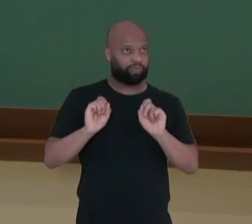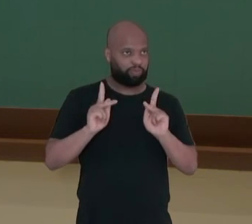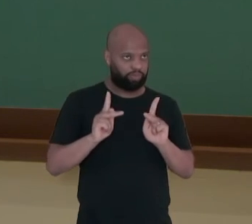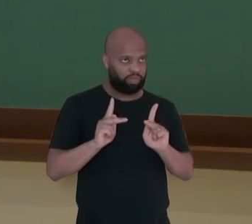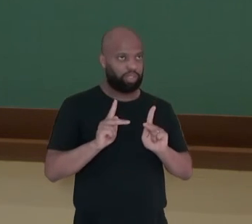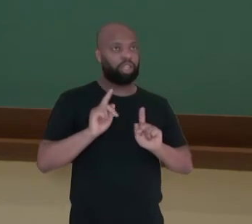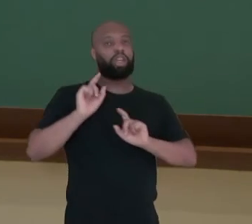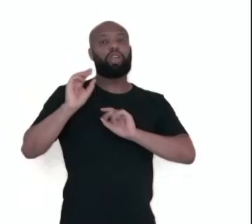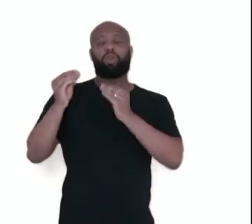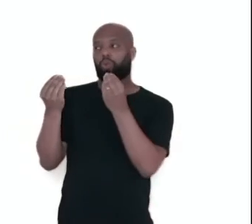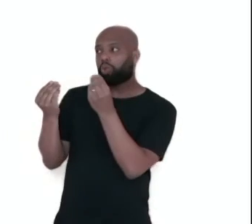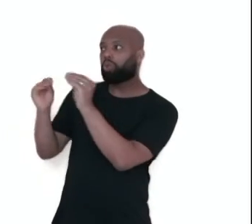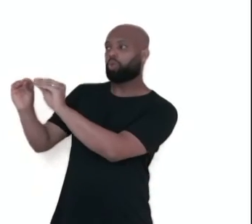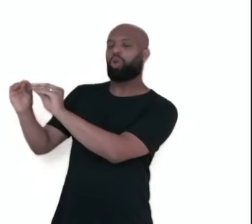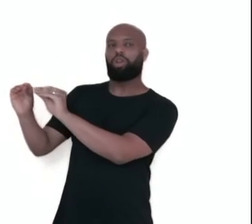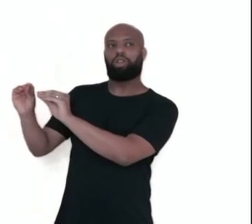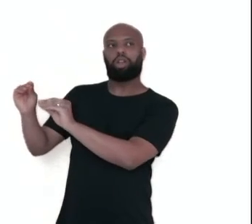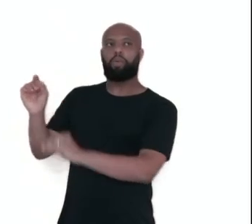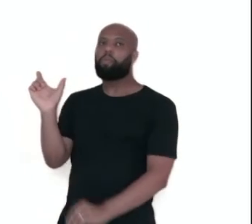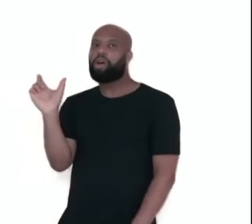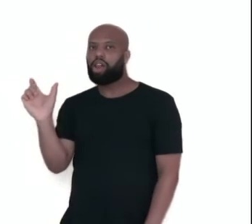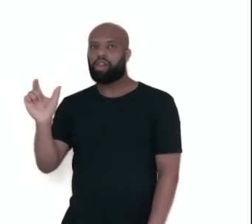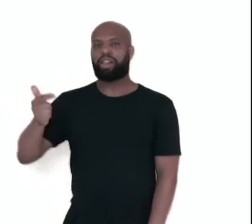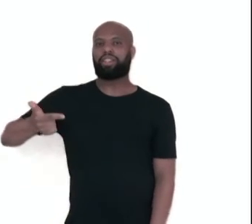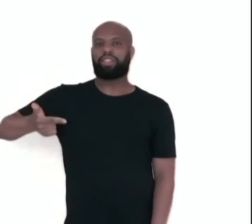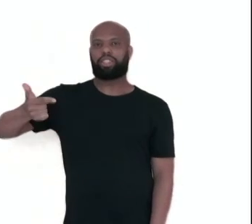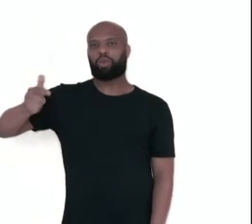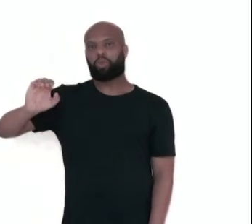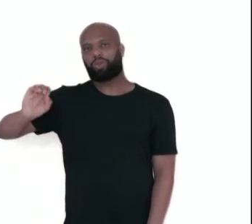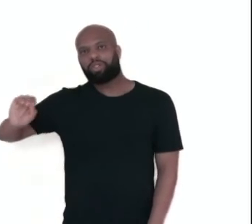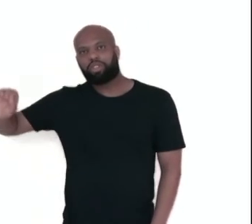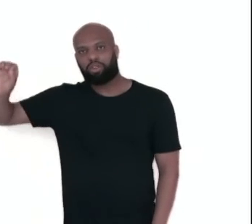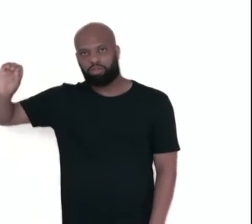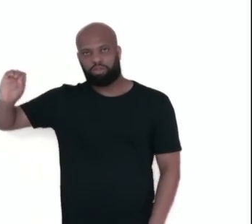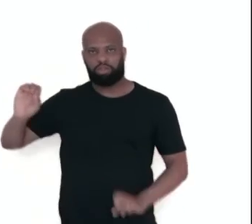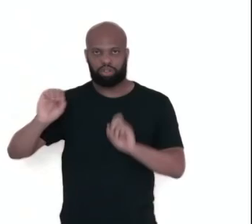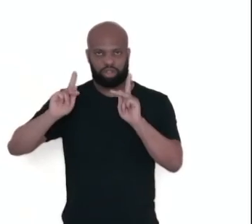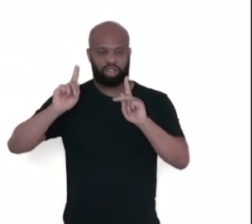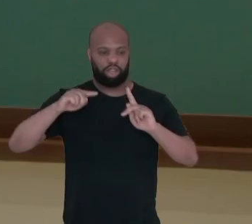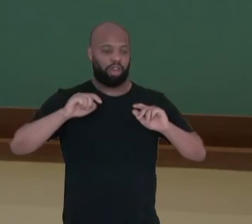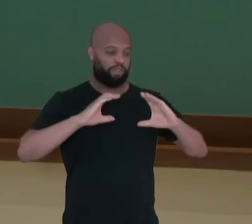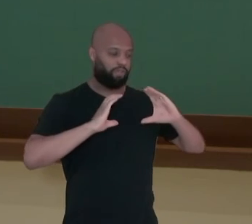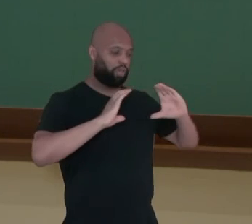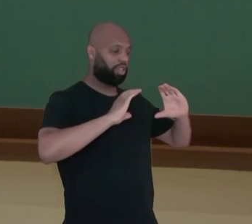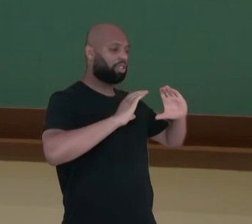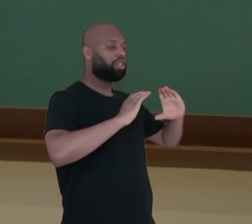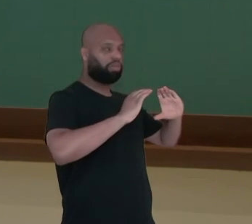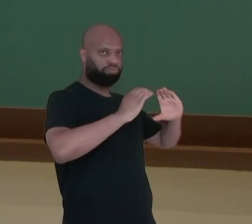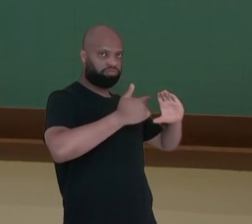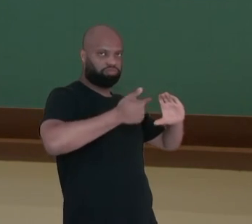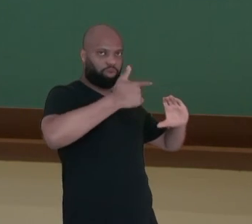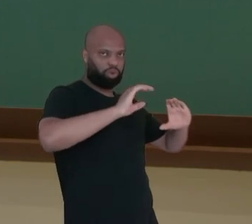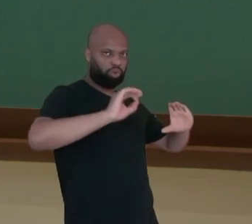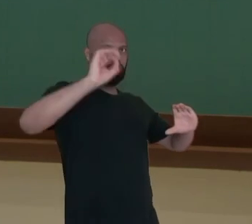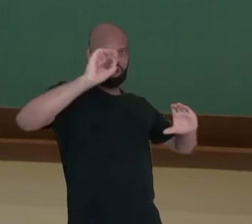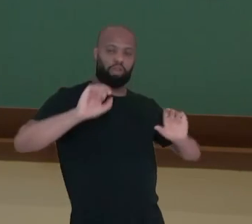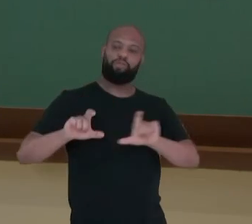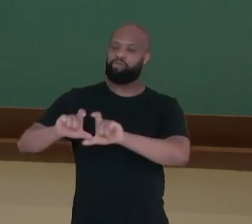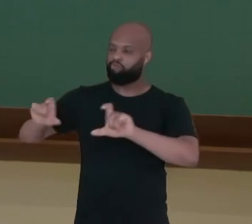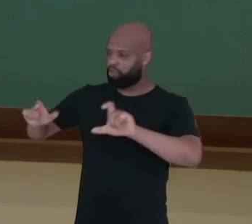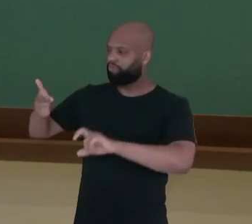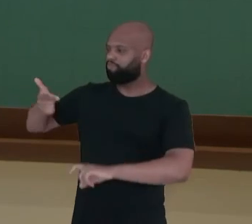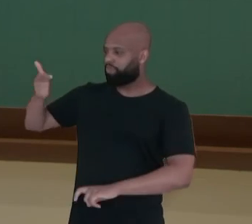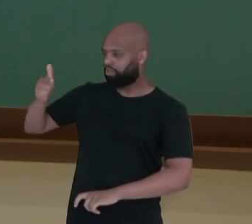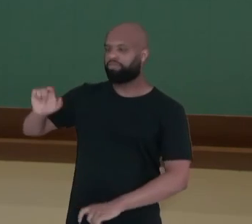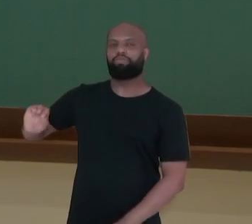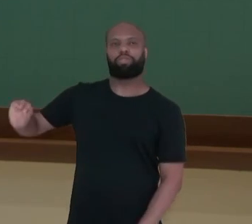Então aqui você completa com segundo grau. Função quadrática, equação do segundo grau. Beleza até